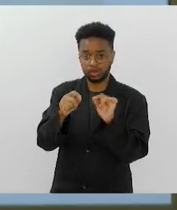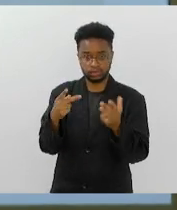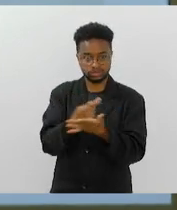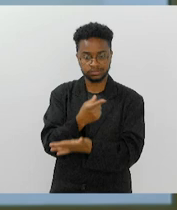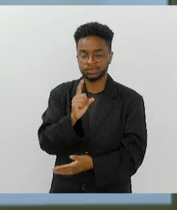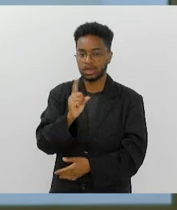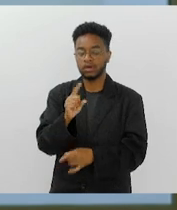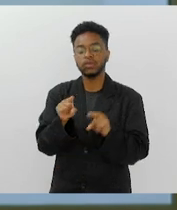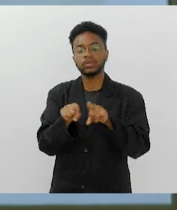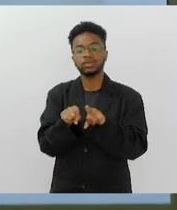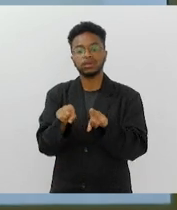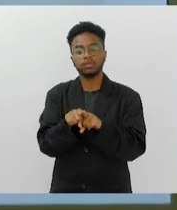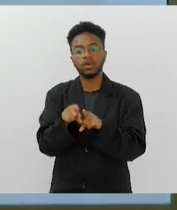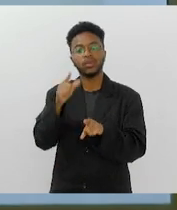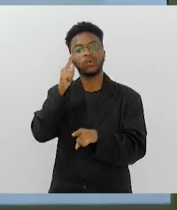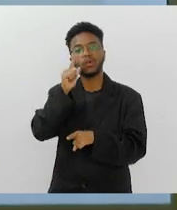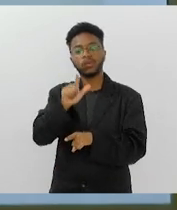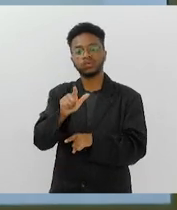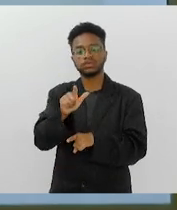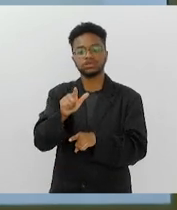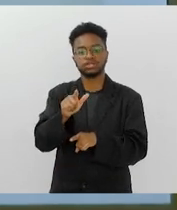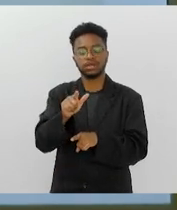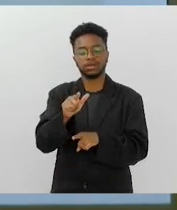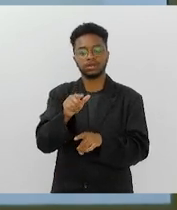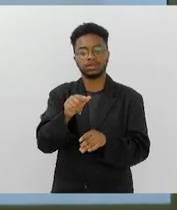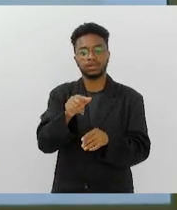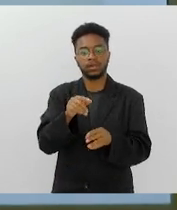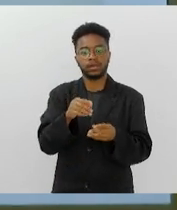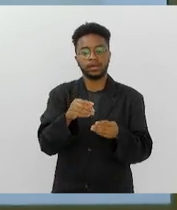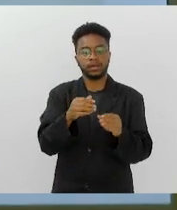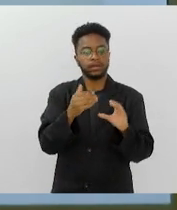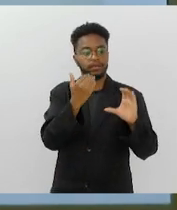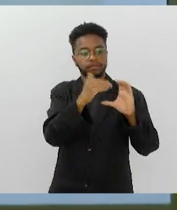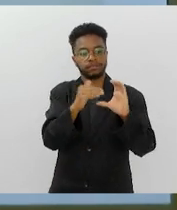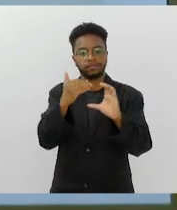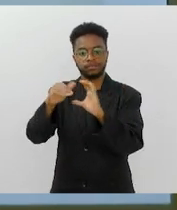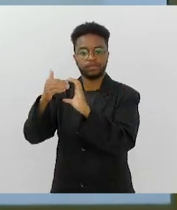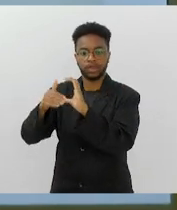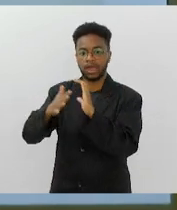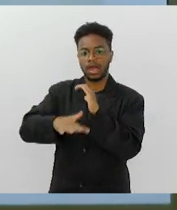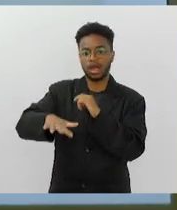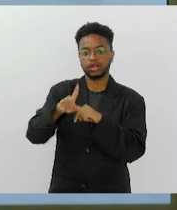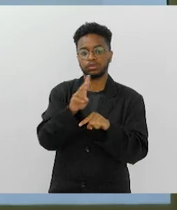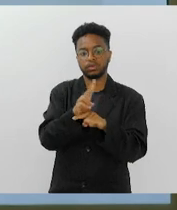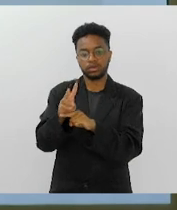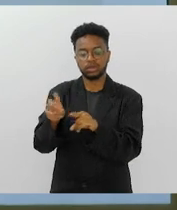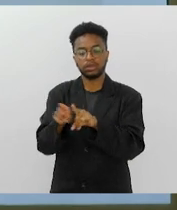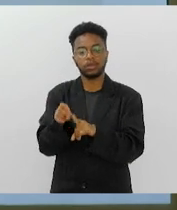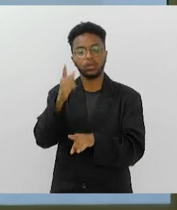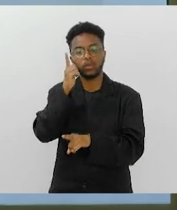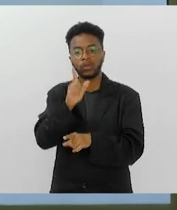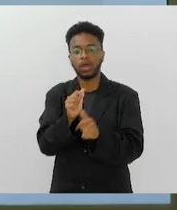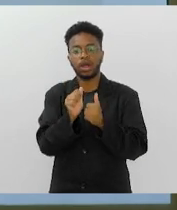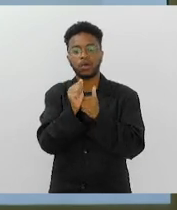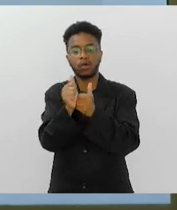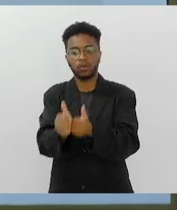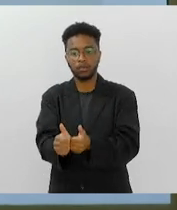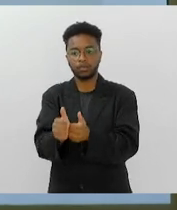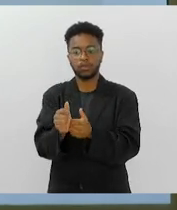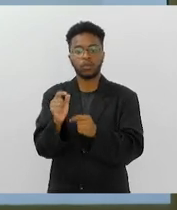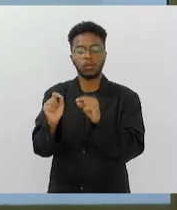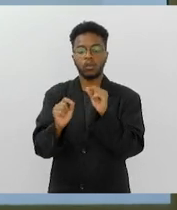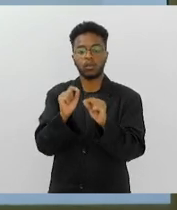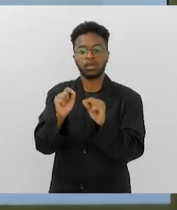mas eles também conseguem fazer encaminhamentos para atores da rede protetiva. Eles conseguem acompanhar também a resolução